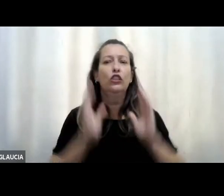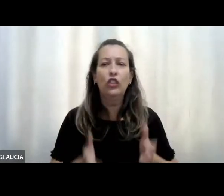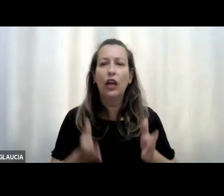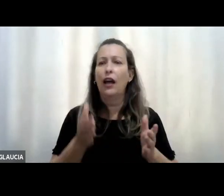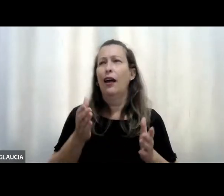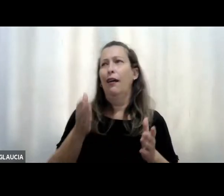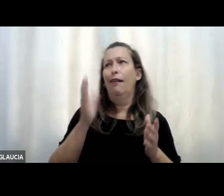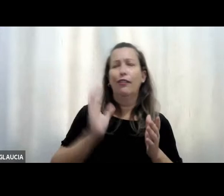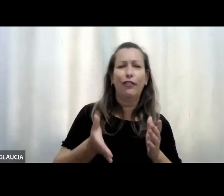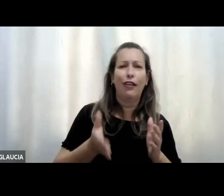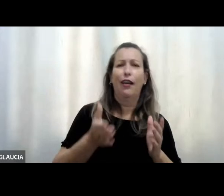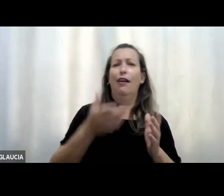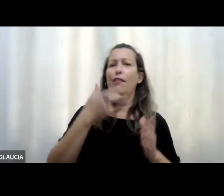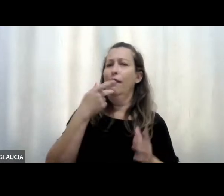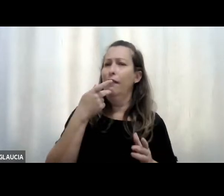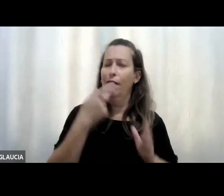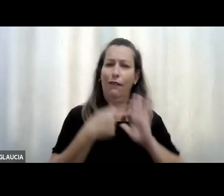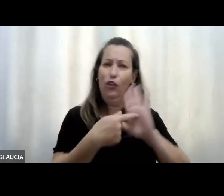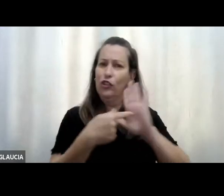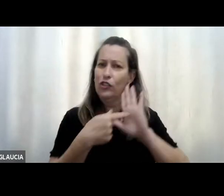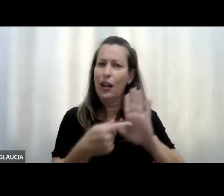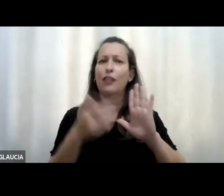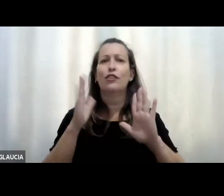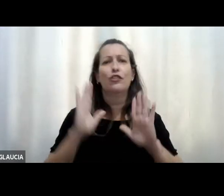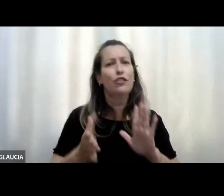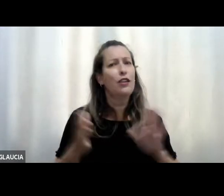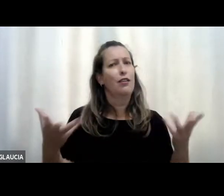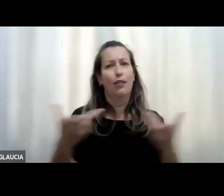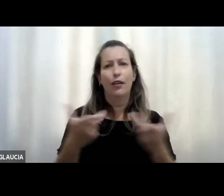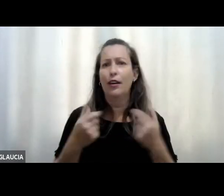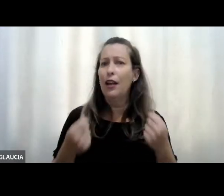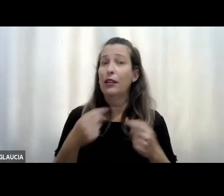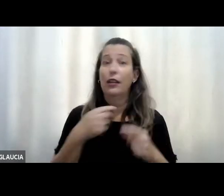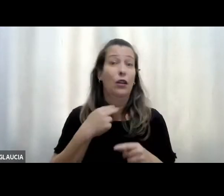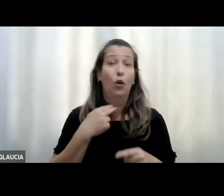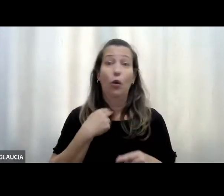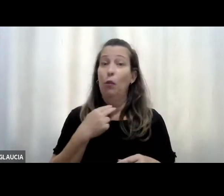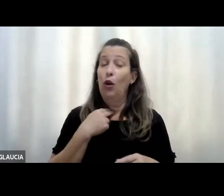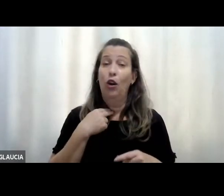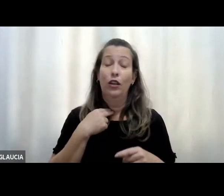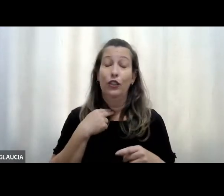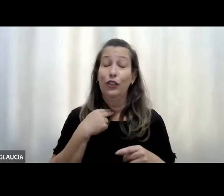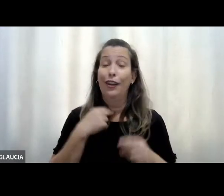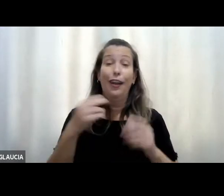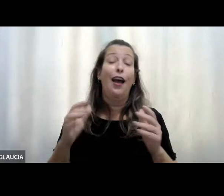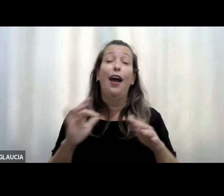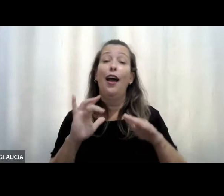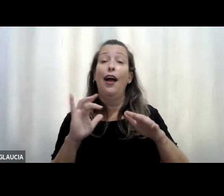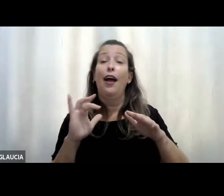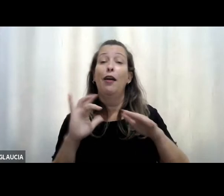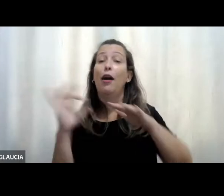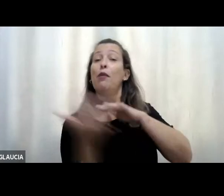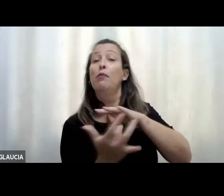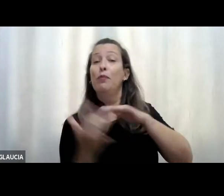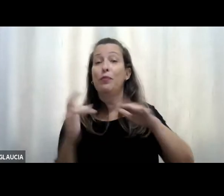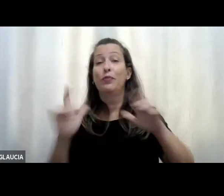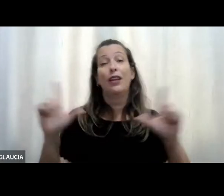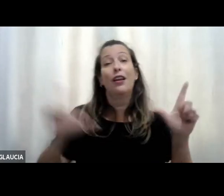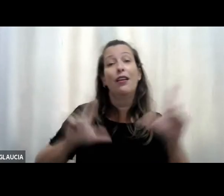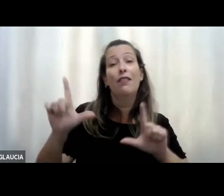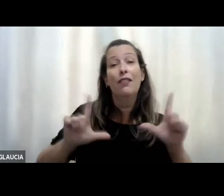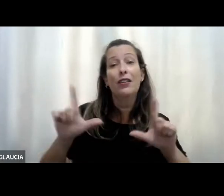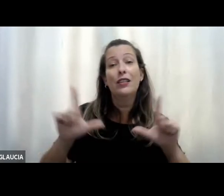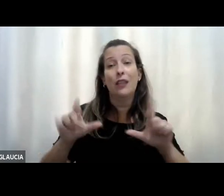tão apropriado, que não tem mais como a mídia hegemônica simplesmente ignorar, bate nela, mas continua com essa